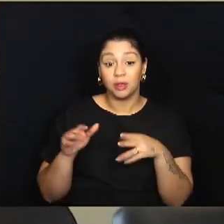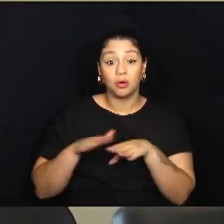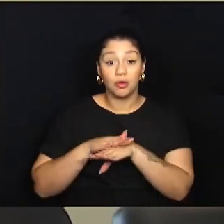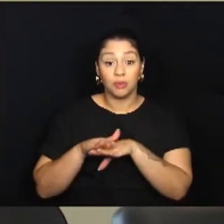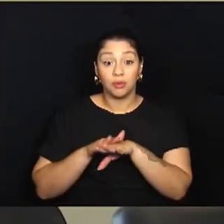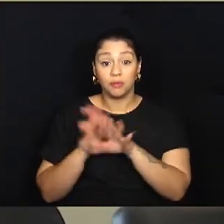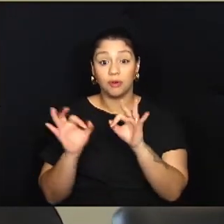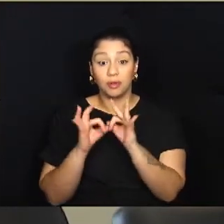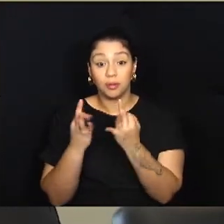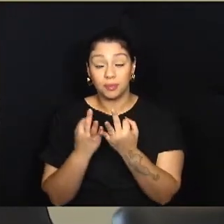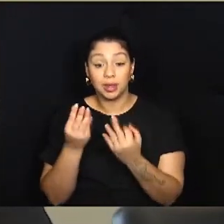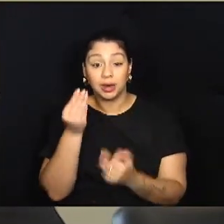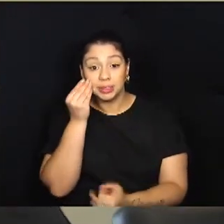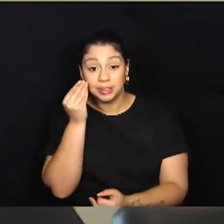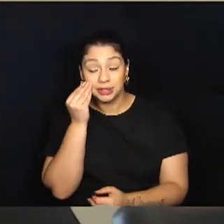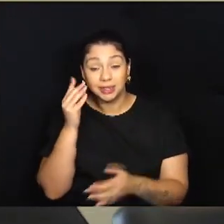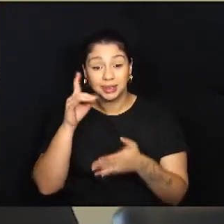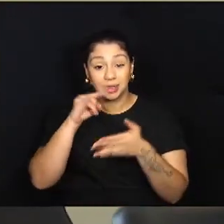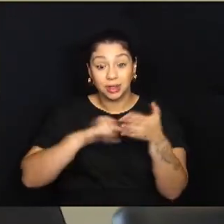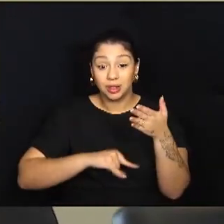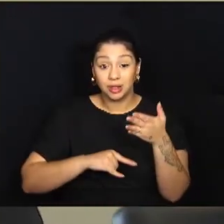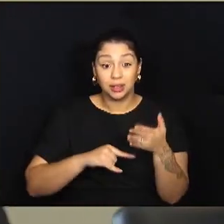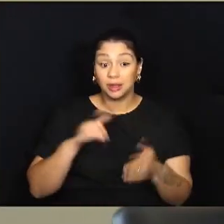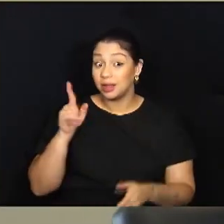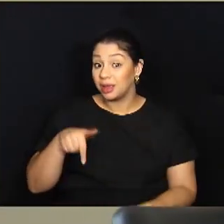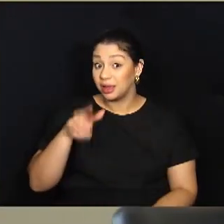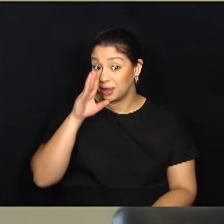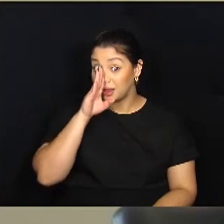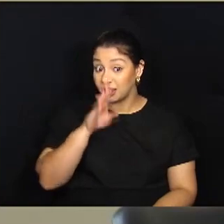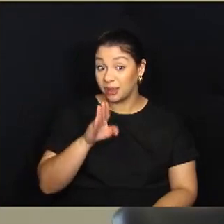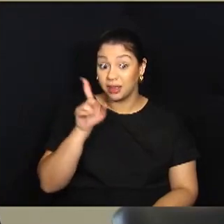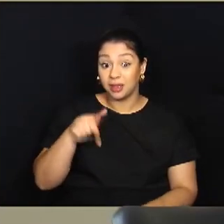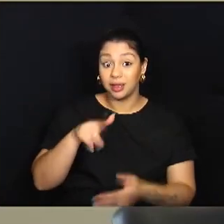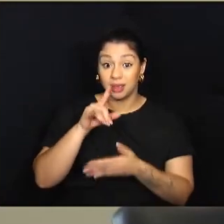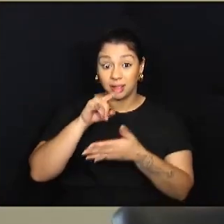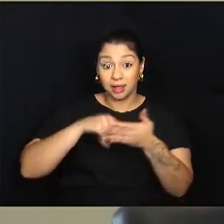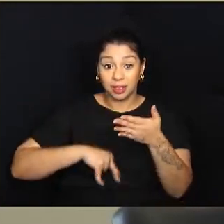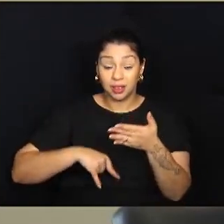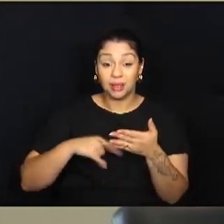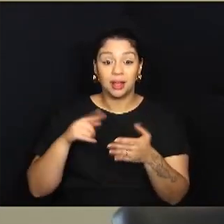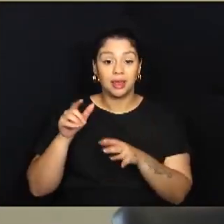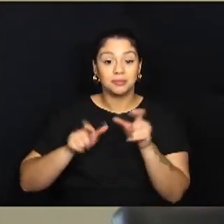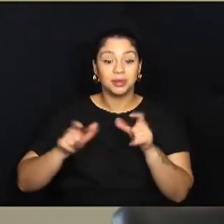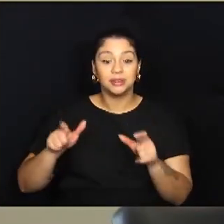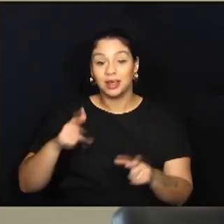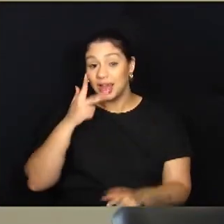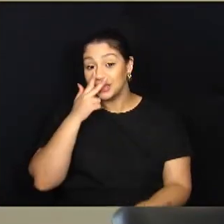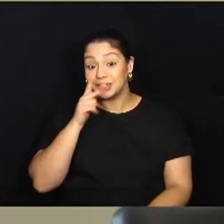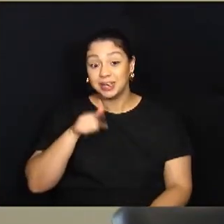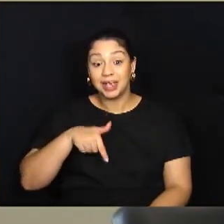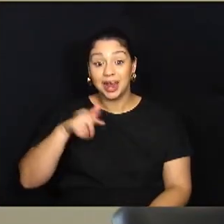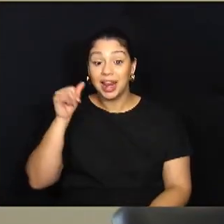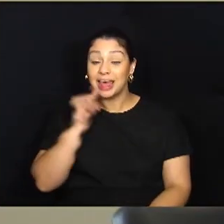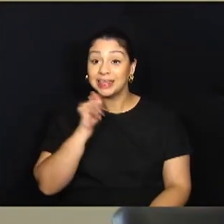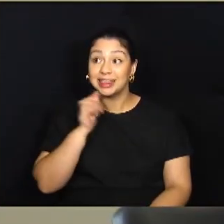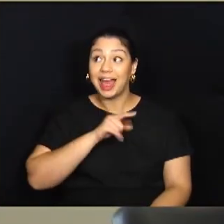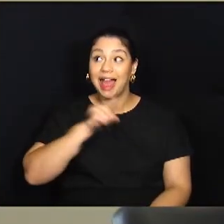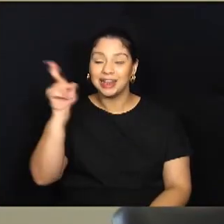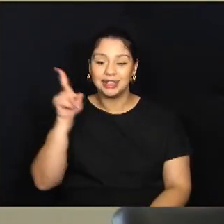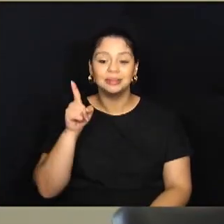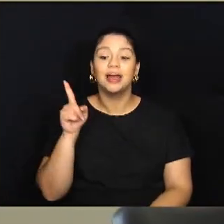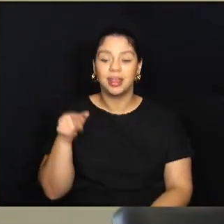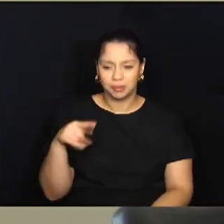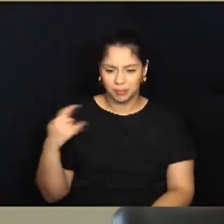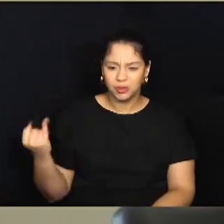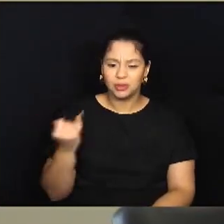para buscar os documentos. Gente, a parte principal é a documentação. Muita gente acha que é na Itália, né? Na Itália é muito